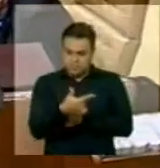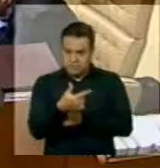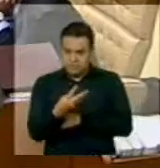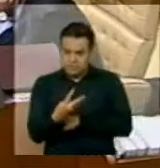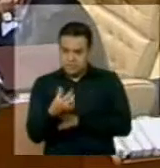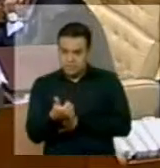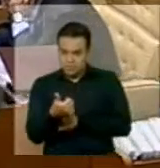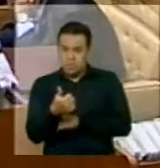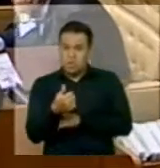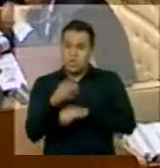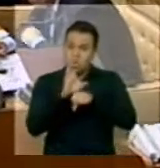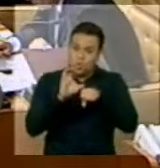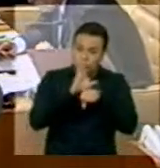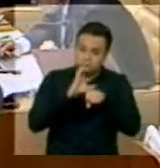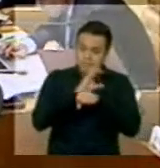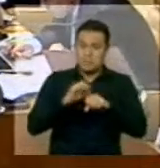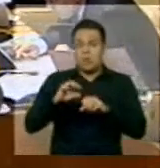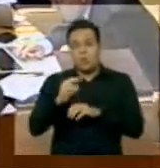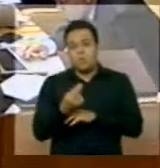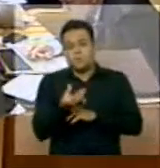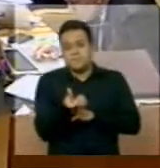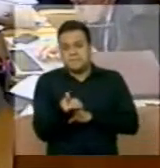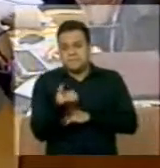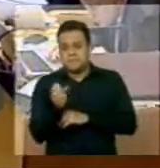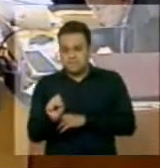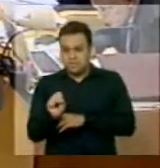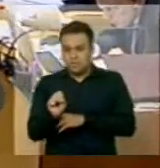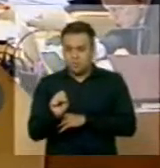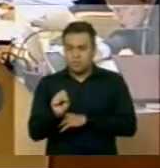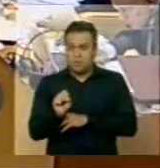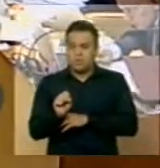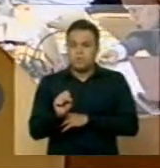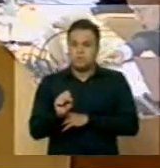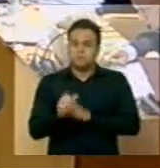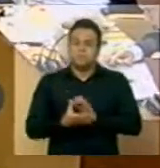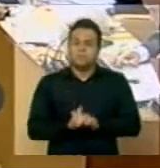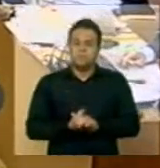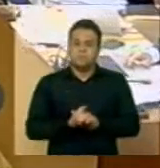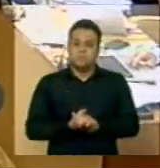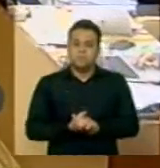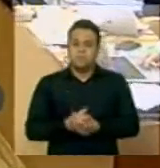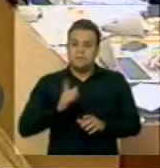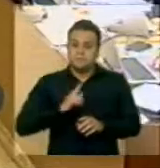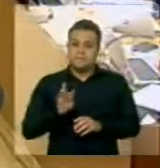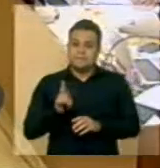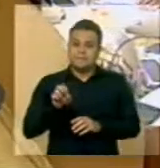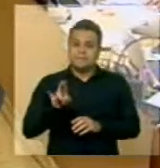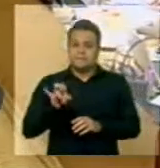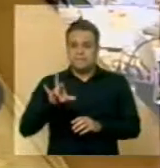231 da Constituição e 68 do Ato das Disposições Constitucionais Transitórias e